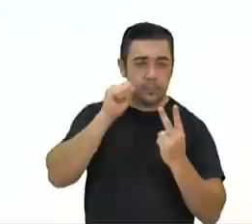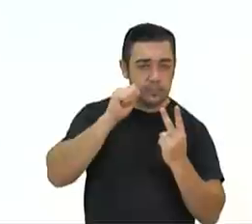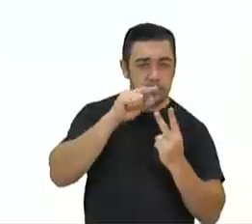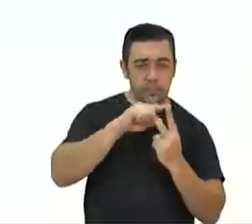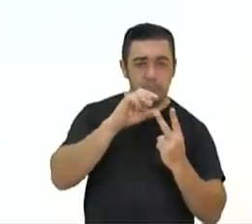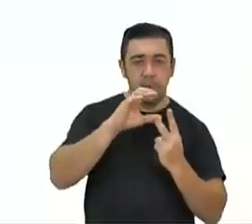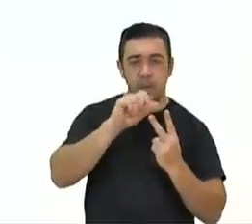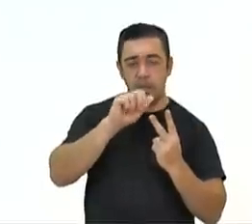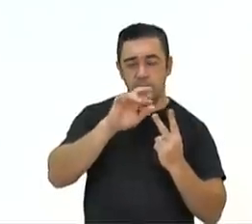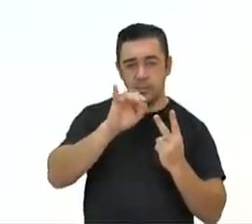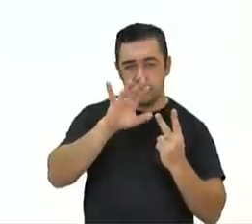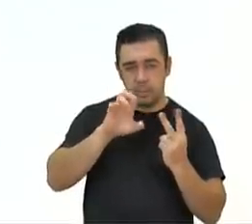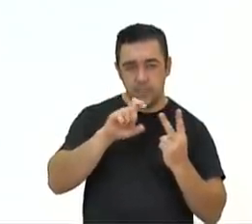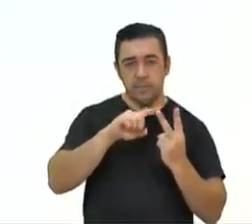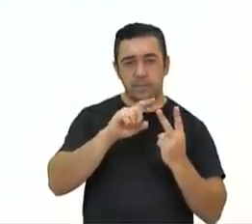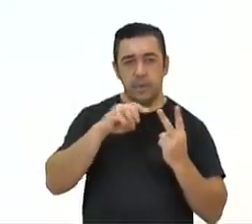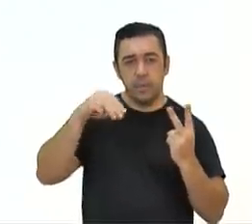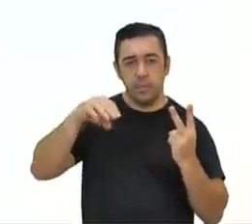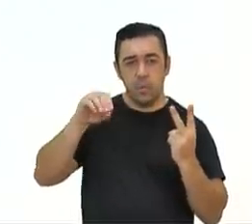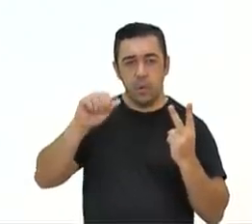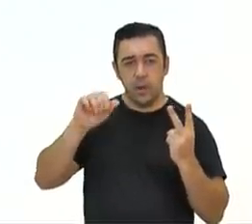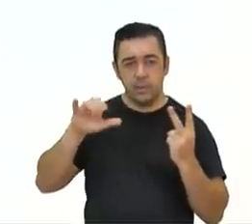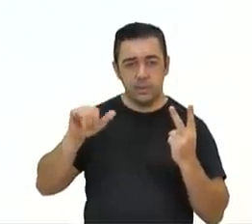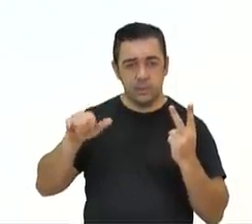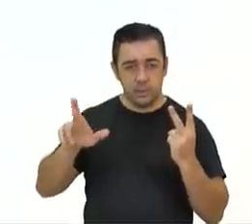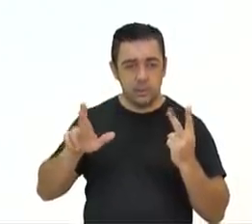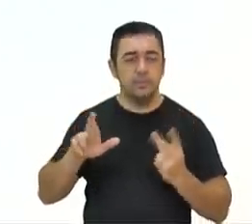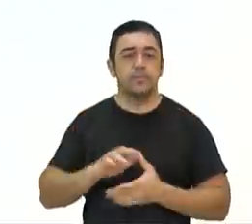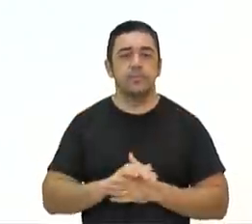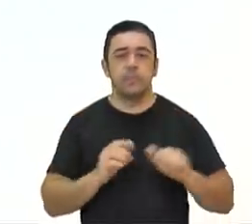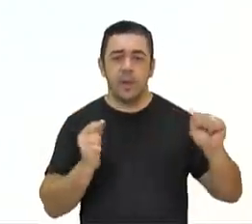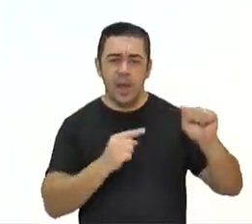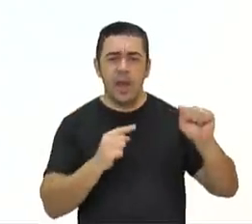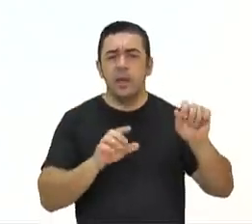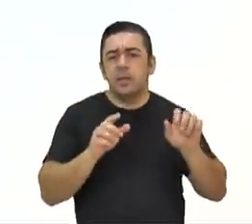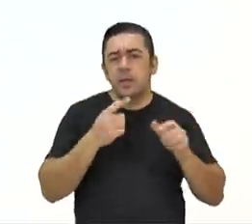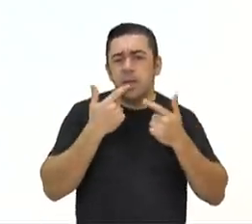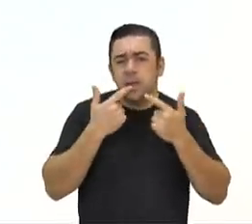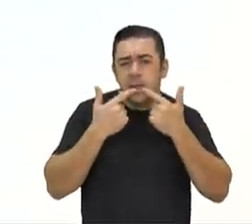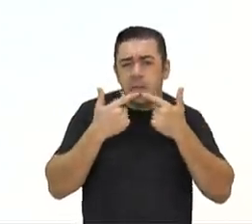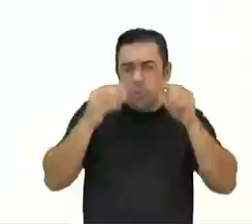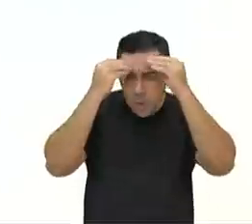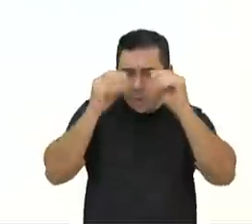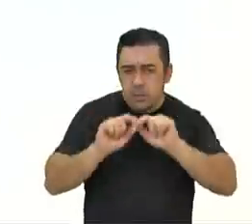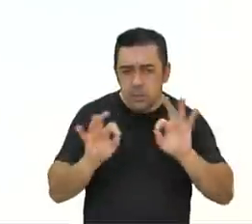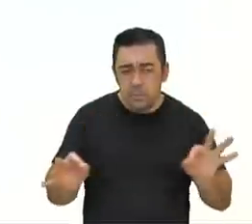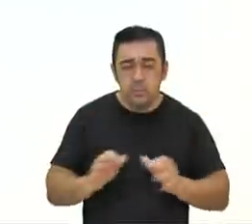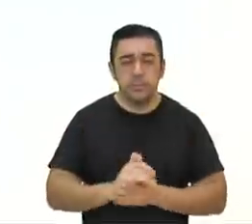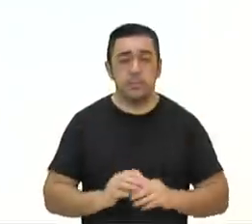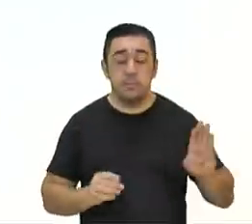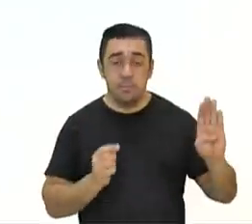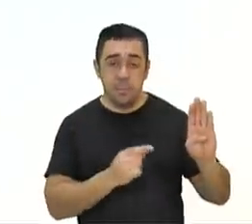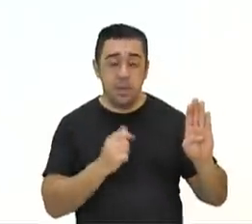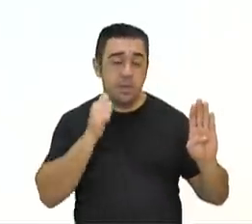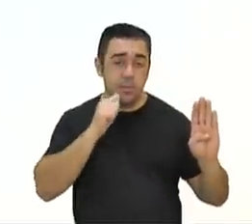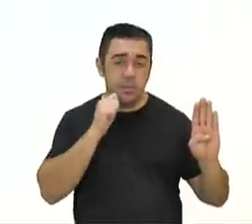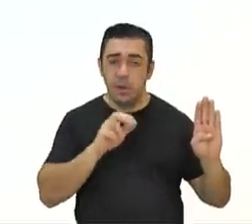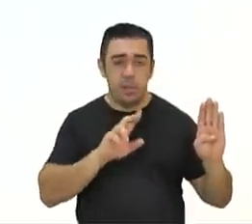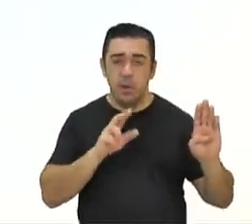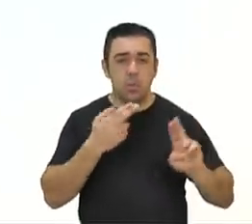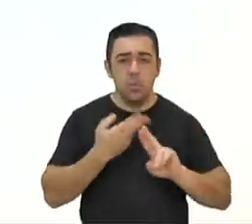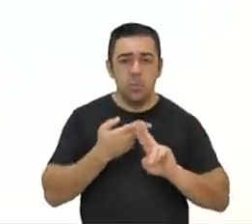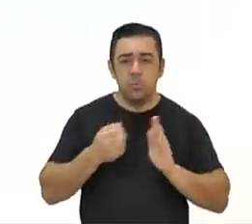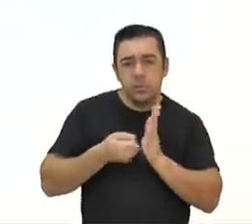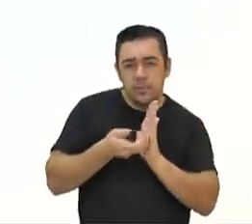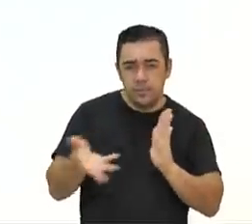pode-se afirmar que... Alternativa A. Ambos utilizam linguagem simples? B. Clarice Lispector não usa figuras de